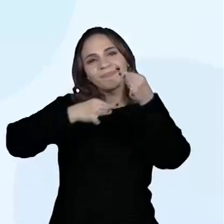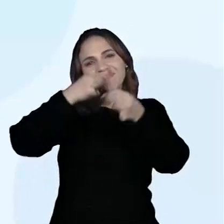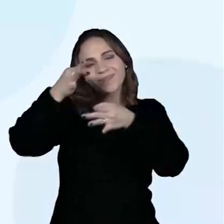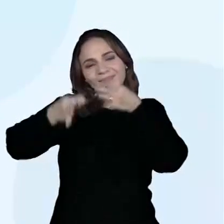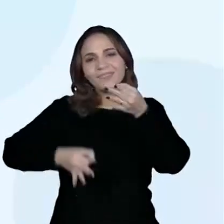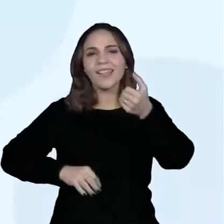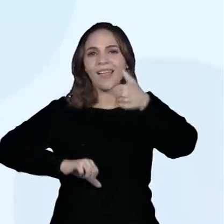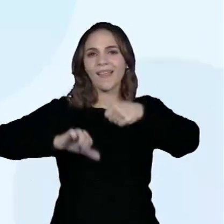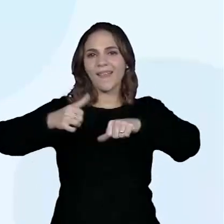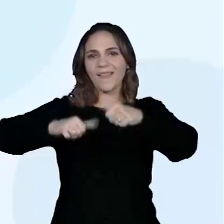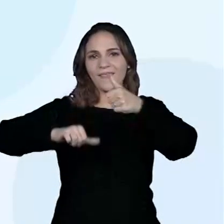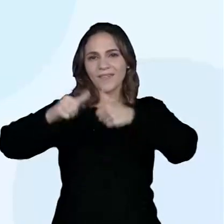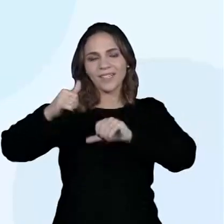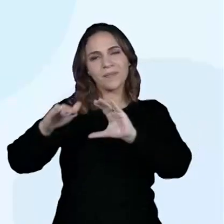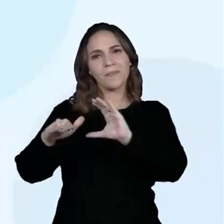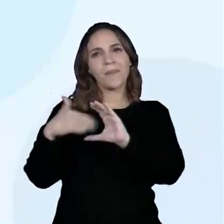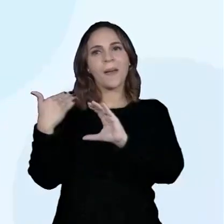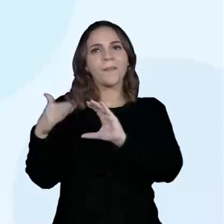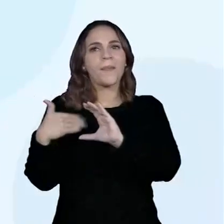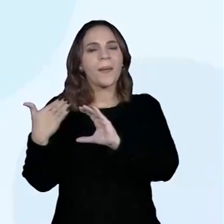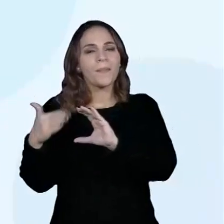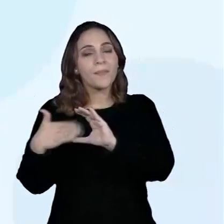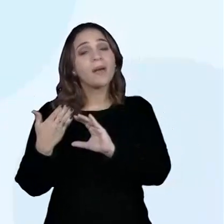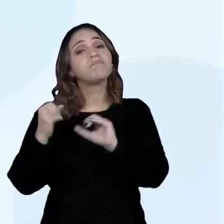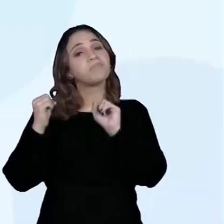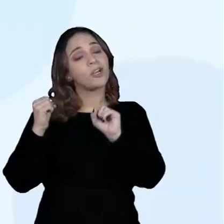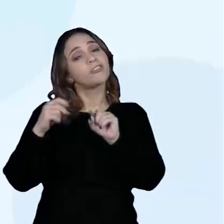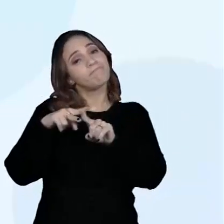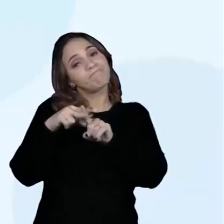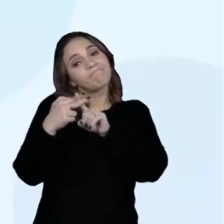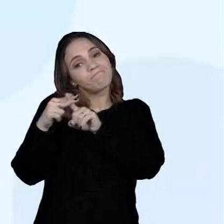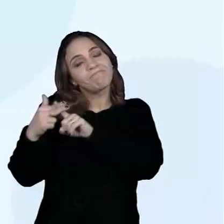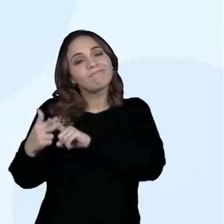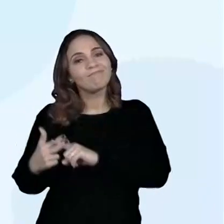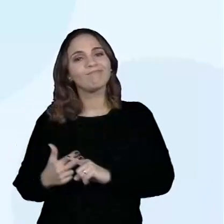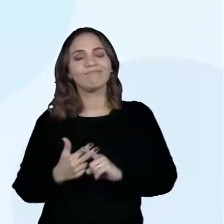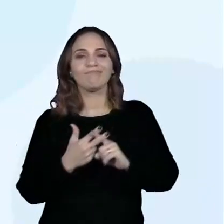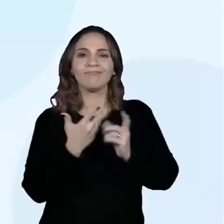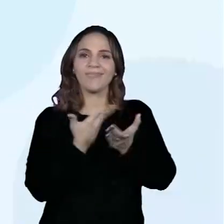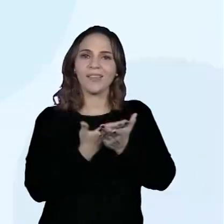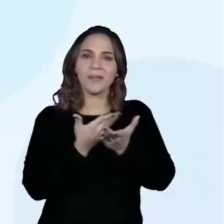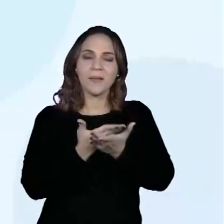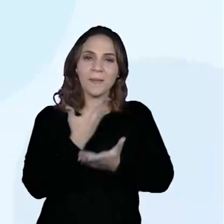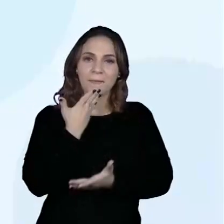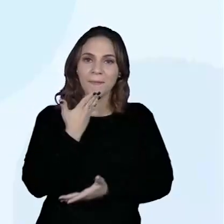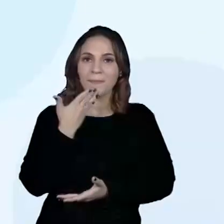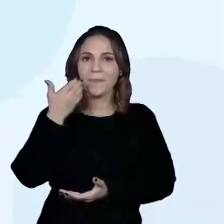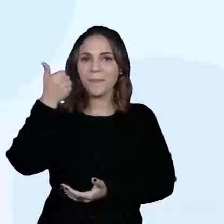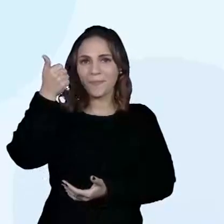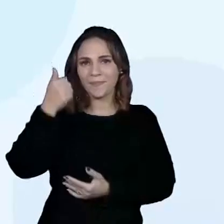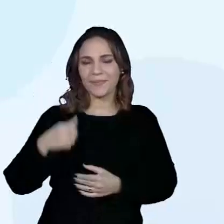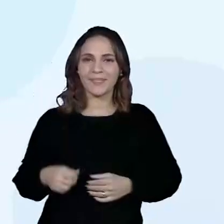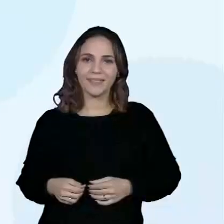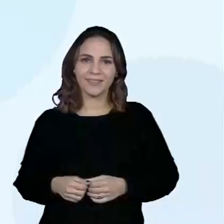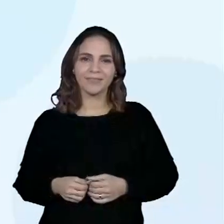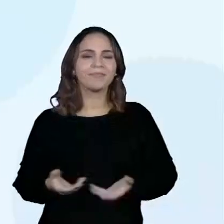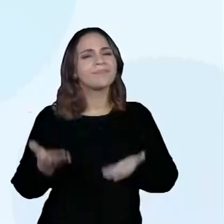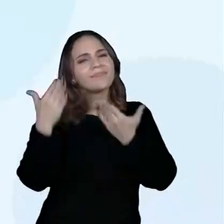sua opinião, a sua sugestão, a sua crítica, que nos ajuda a construir as nossas aulas.